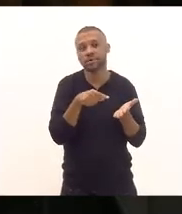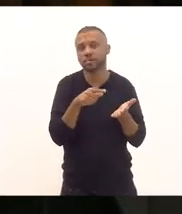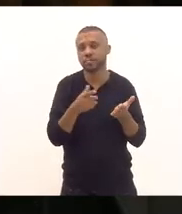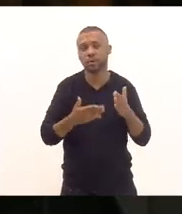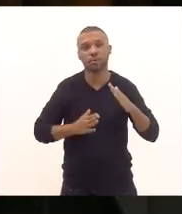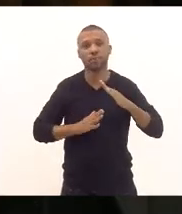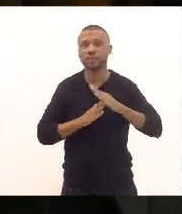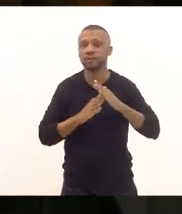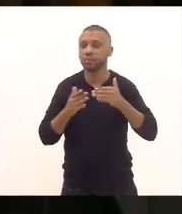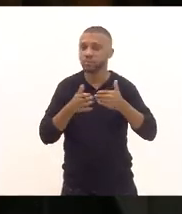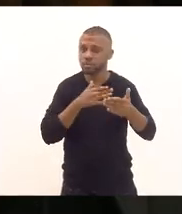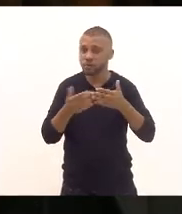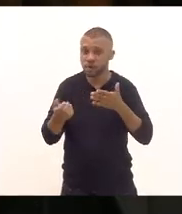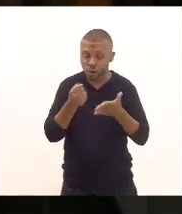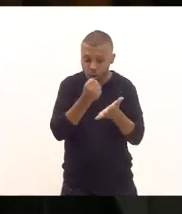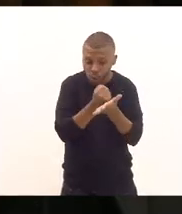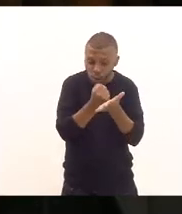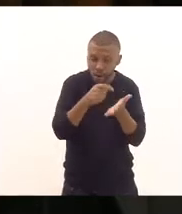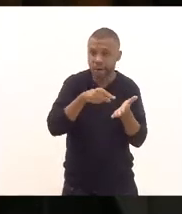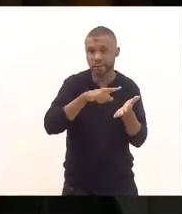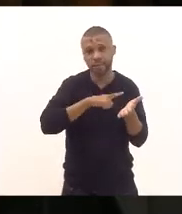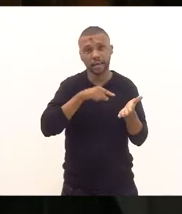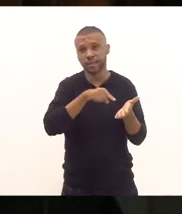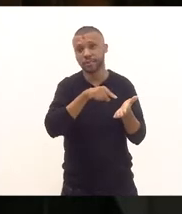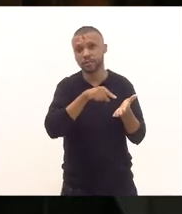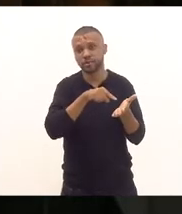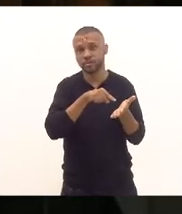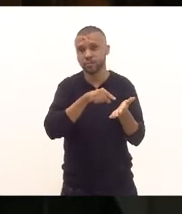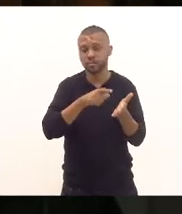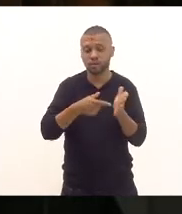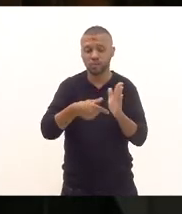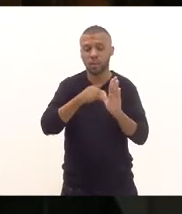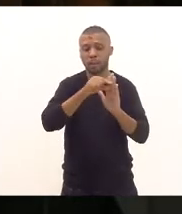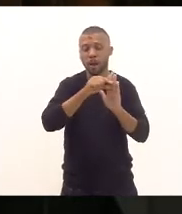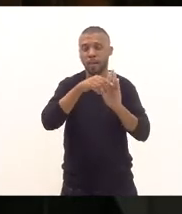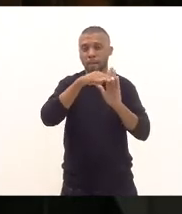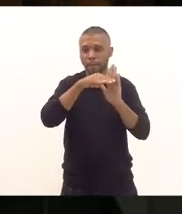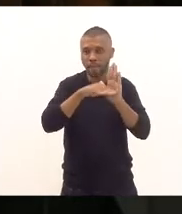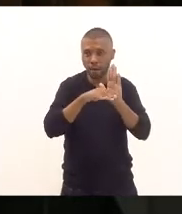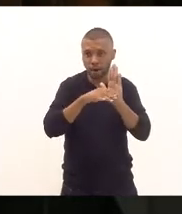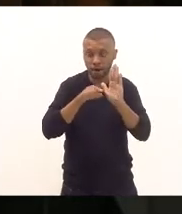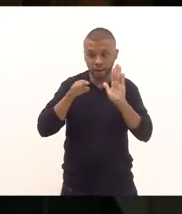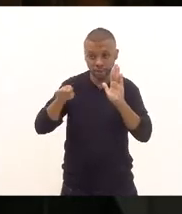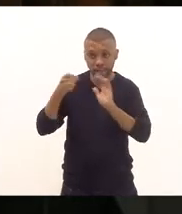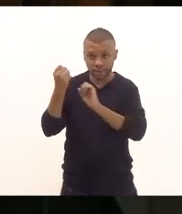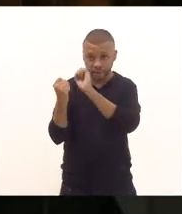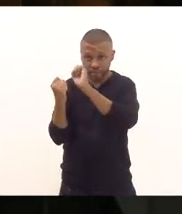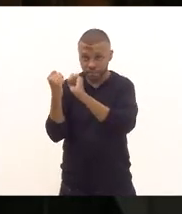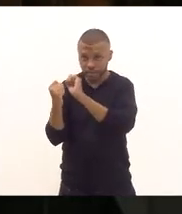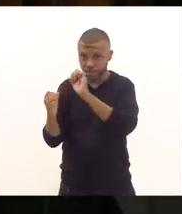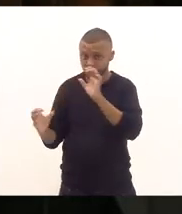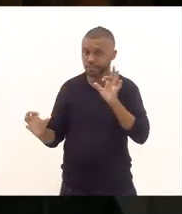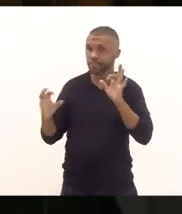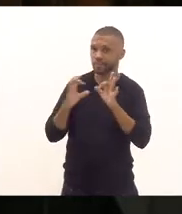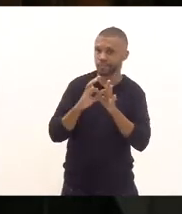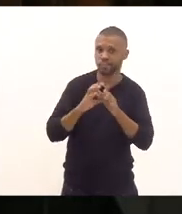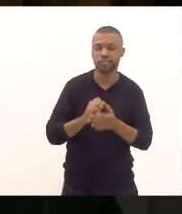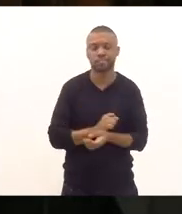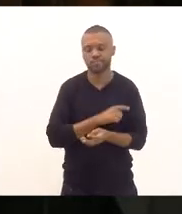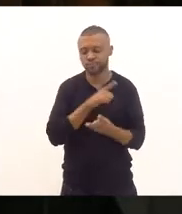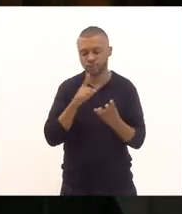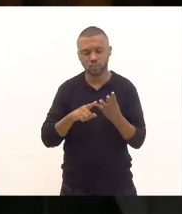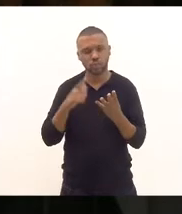qualquer concessão tem um contrato com várias obrigações do concessionário um outro ponto